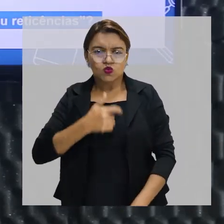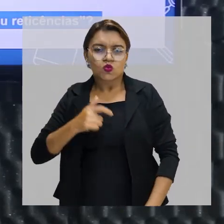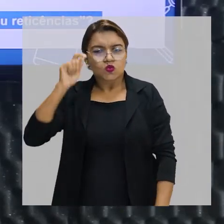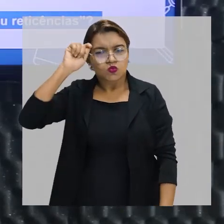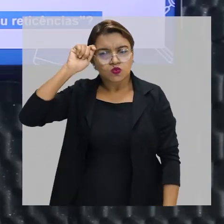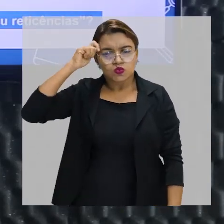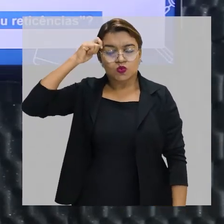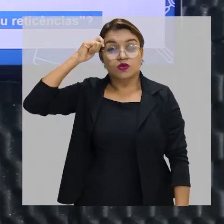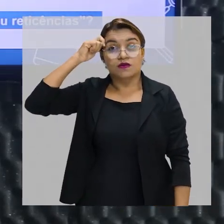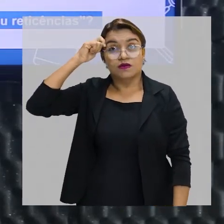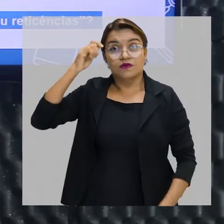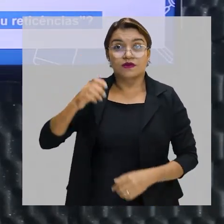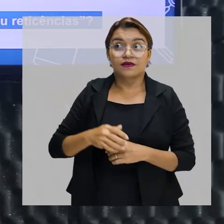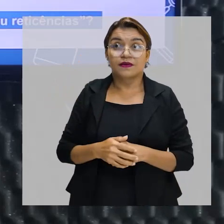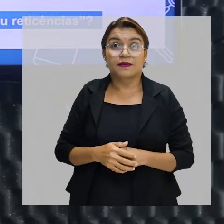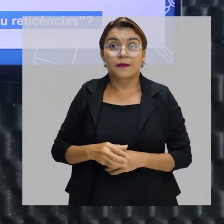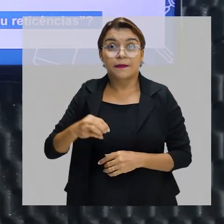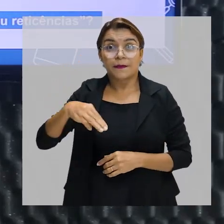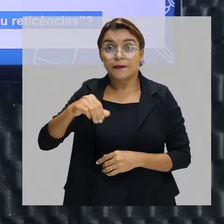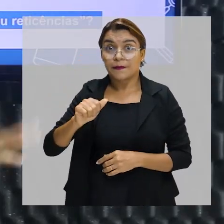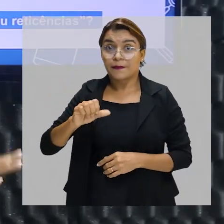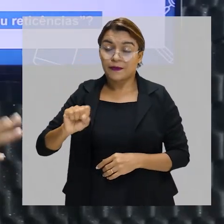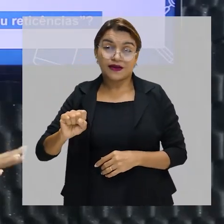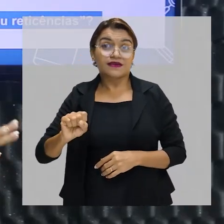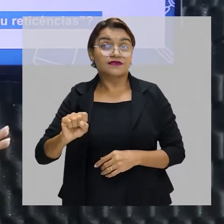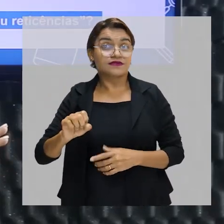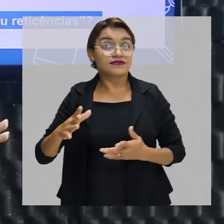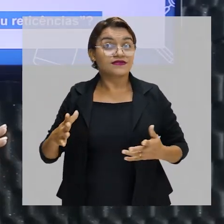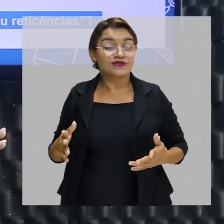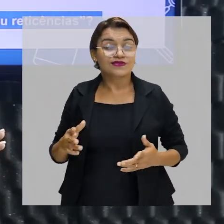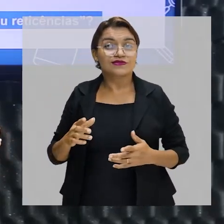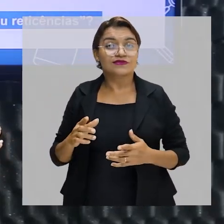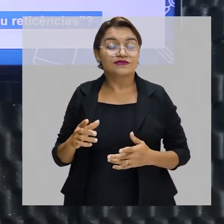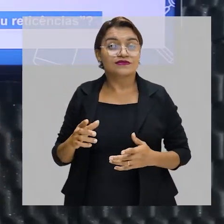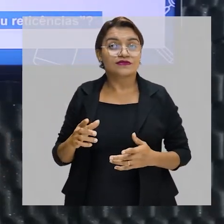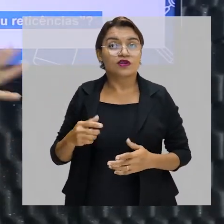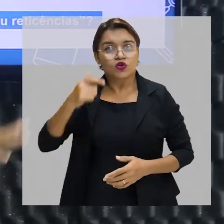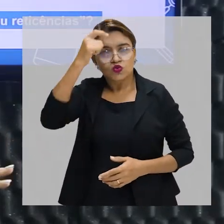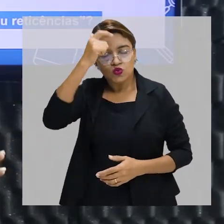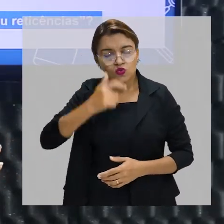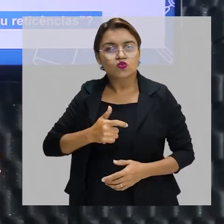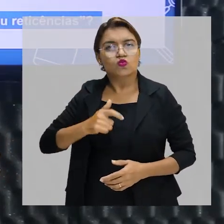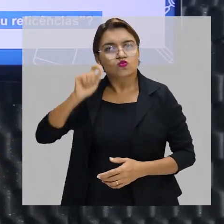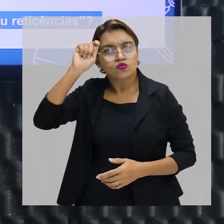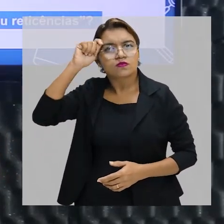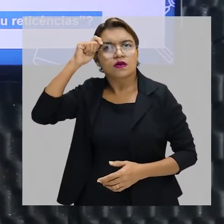com mas, na verdade, sou negro e pronto. E aí?